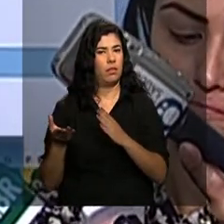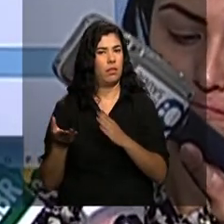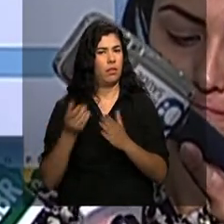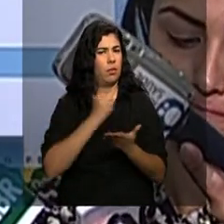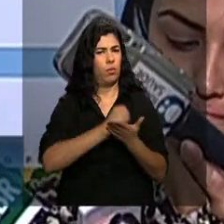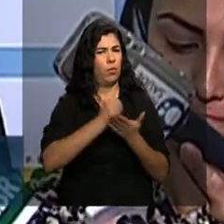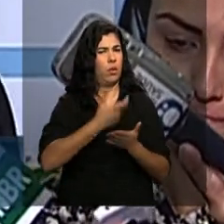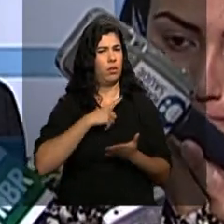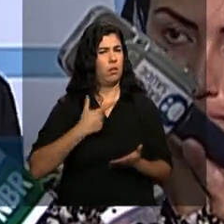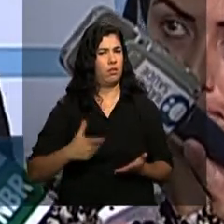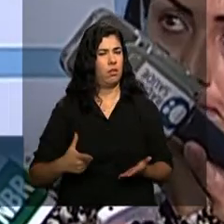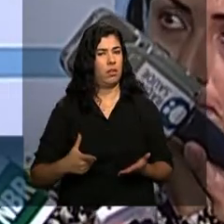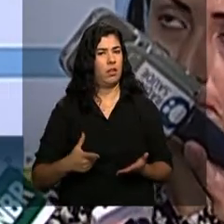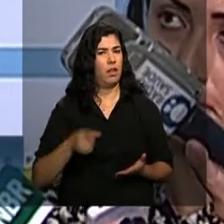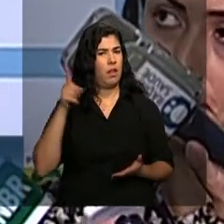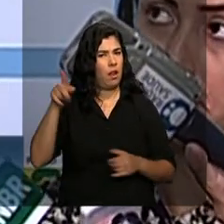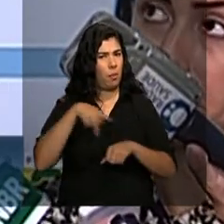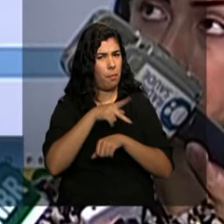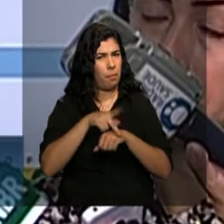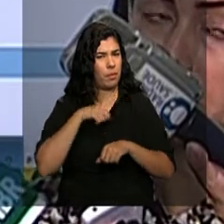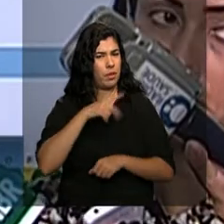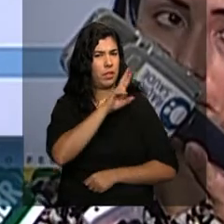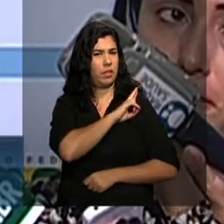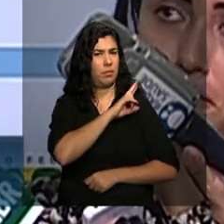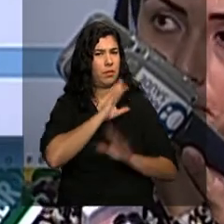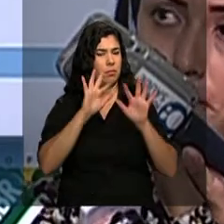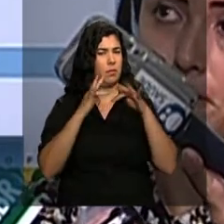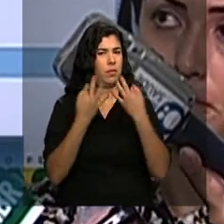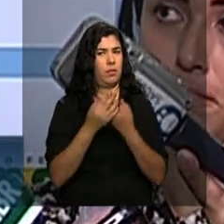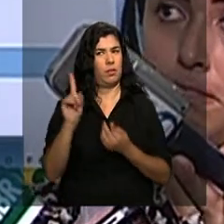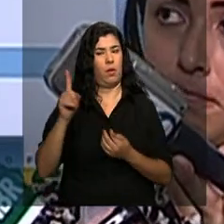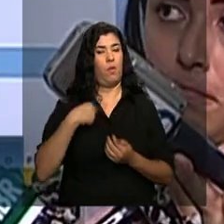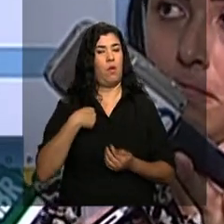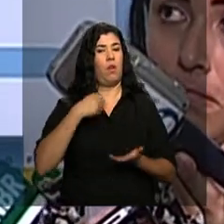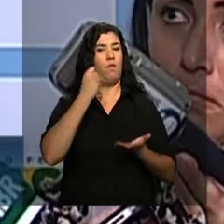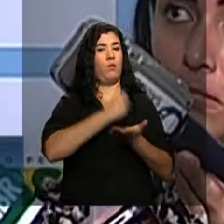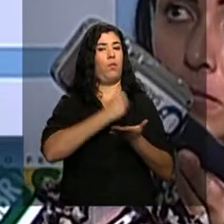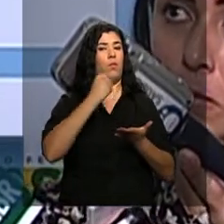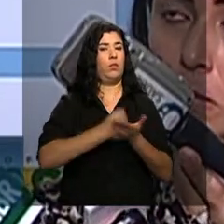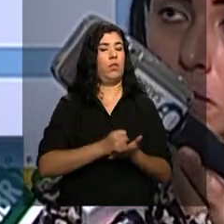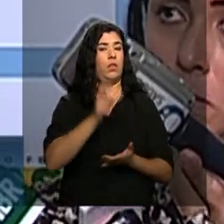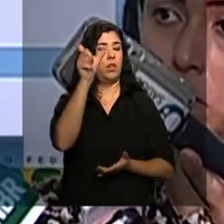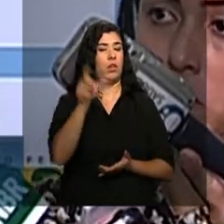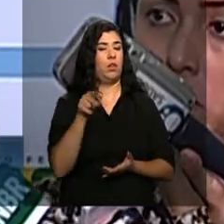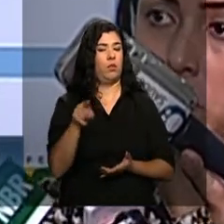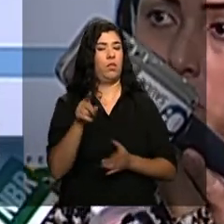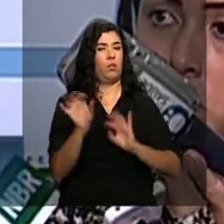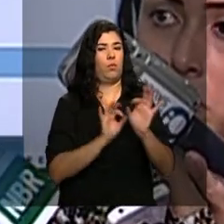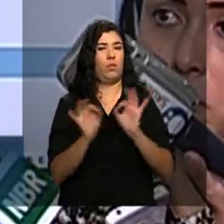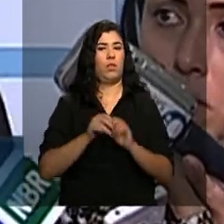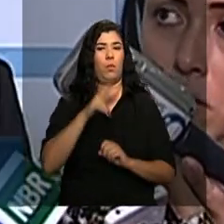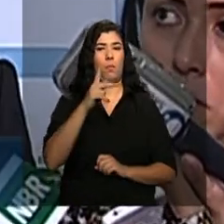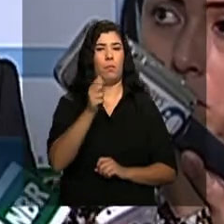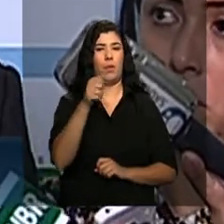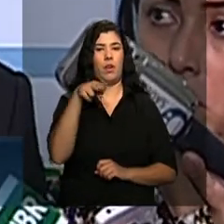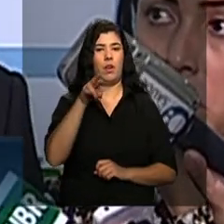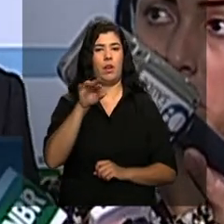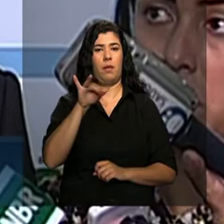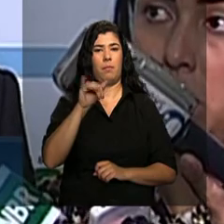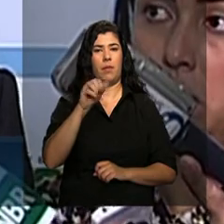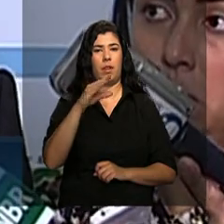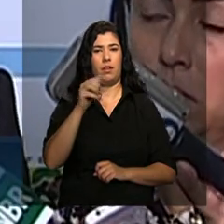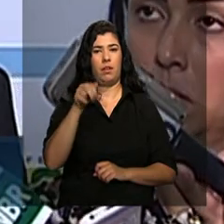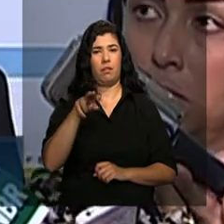O país que contratou aquela empresa tem responsabilidade? Não, eu tenho um acordo. Meu acordo com a Organização Pan-Americana é